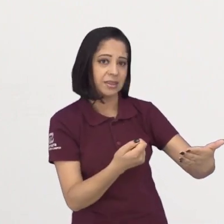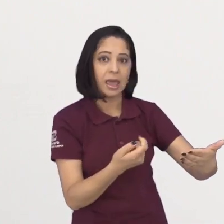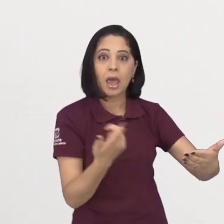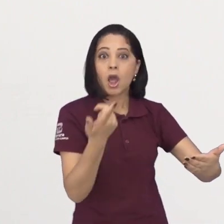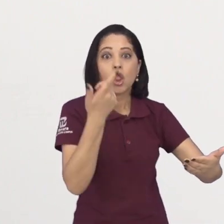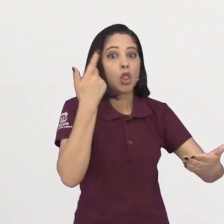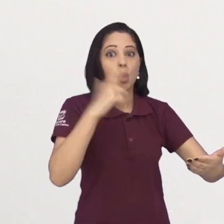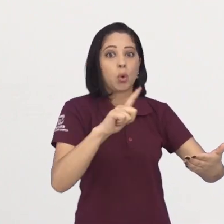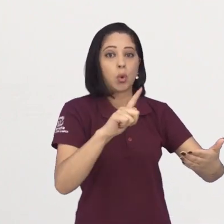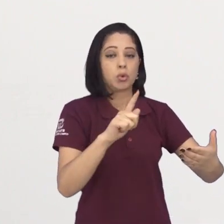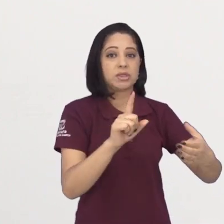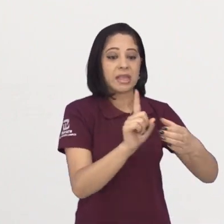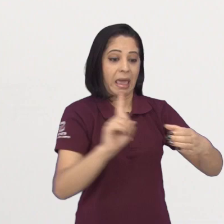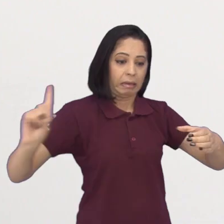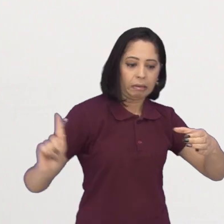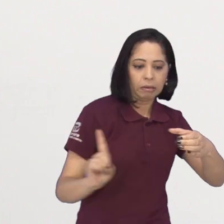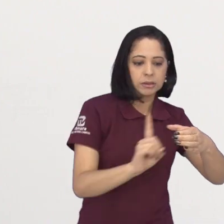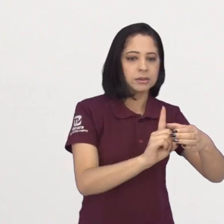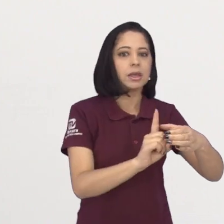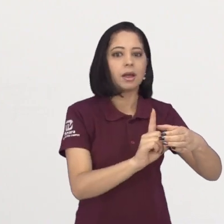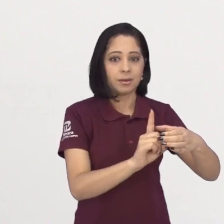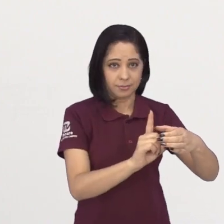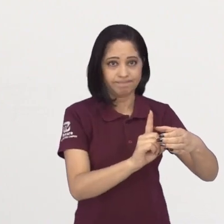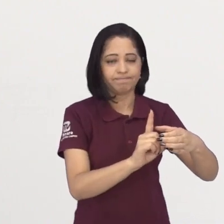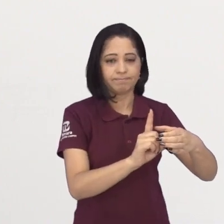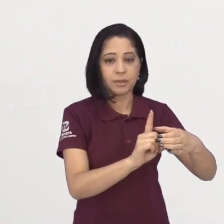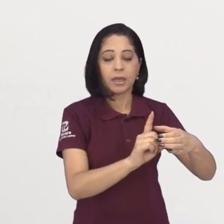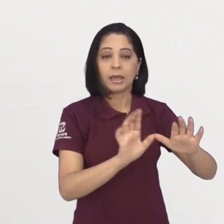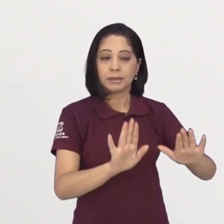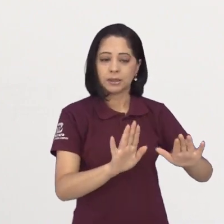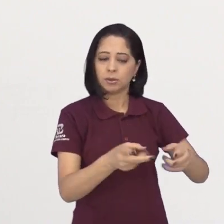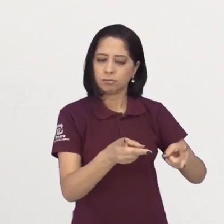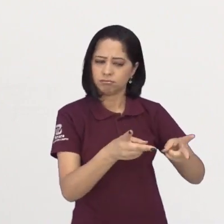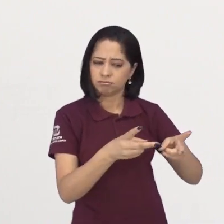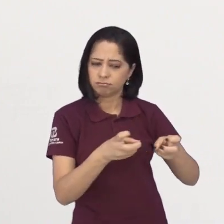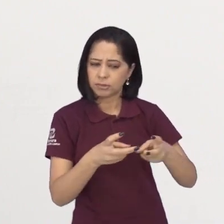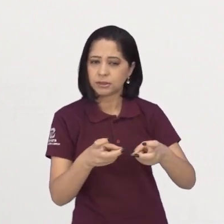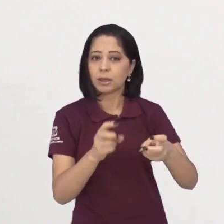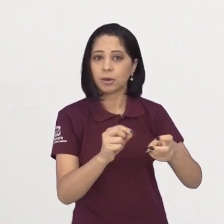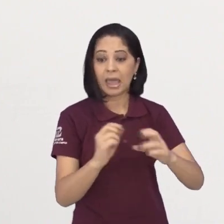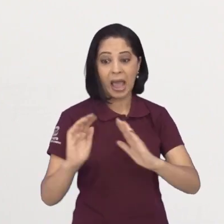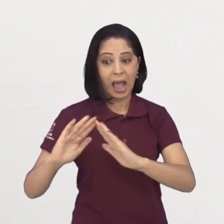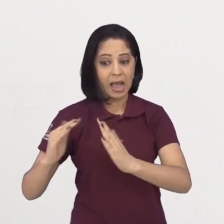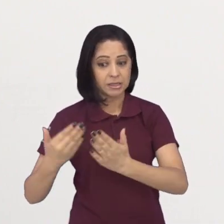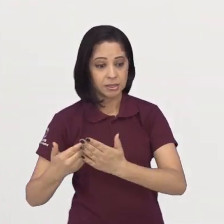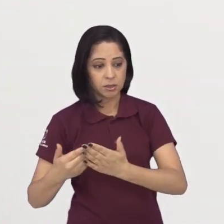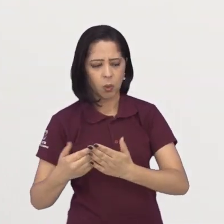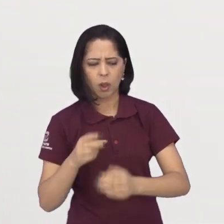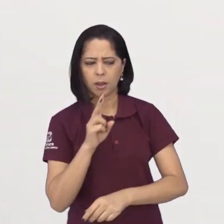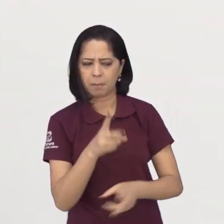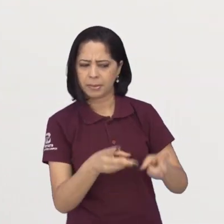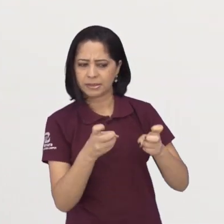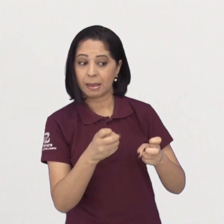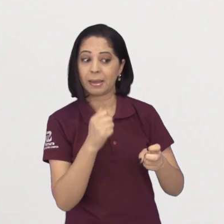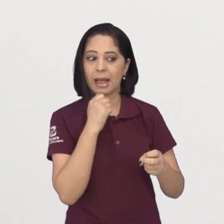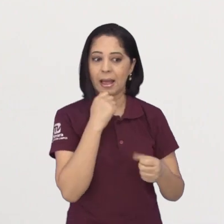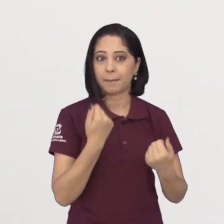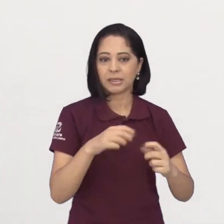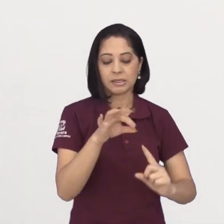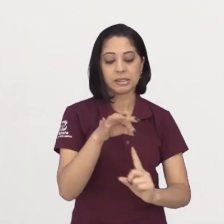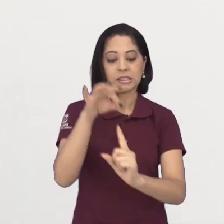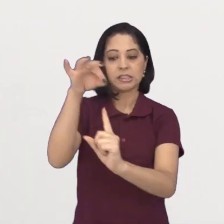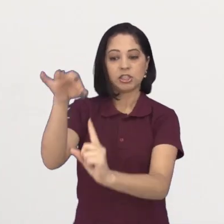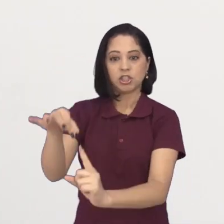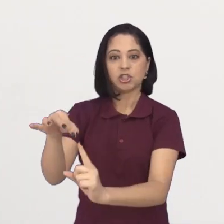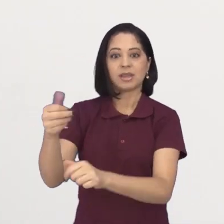escrita, a parte de socialização não evoluiu também. Nesse momento, a escola costuma